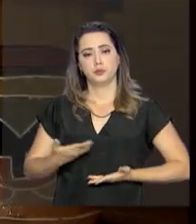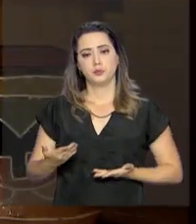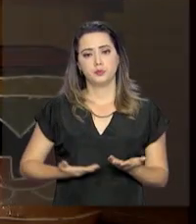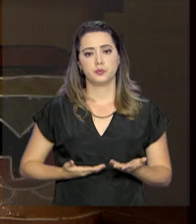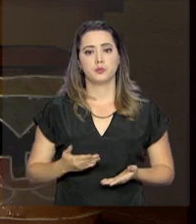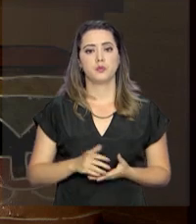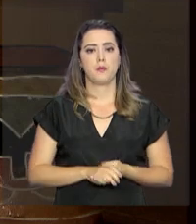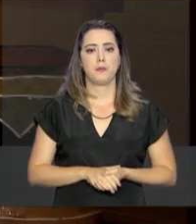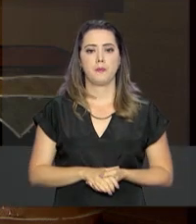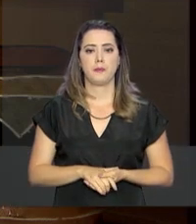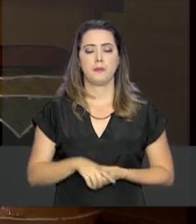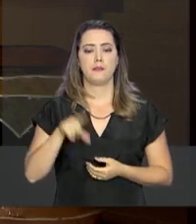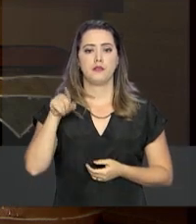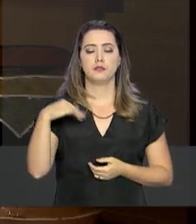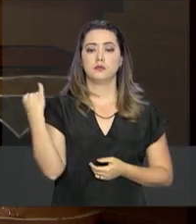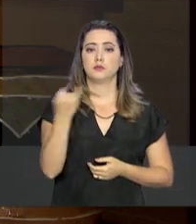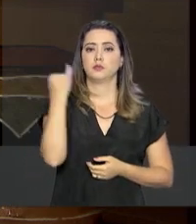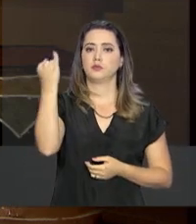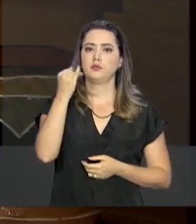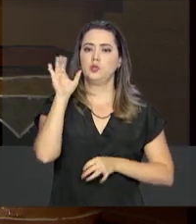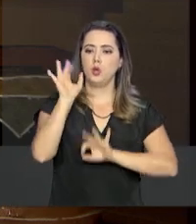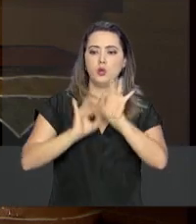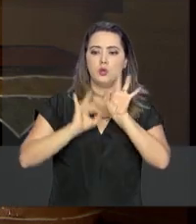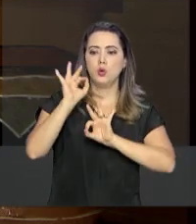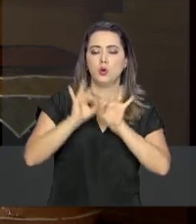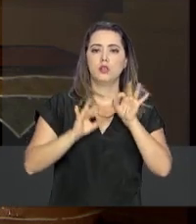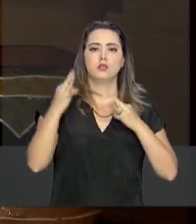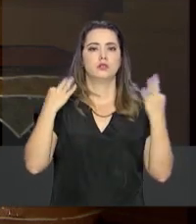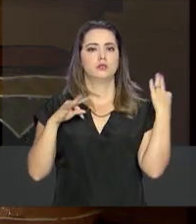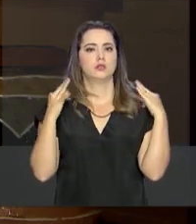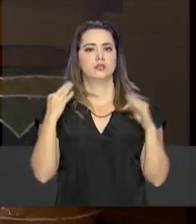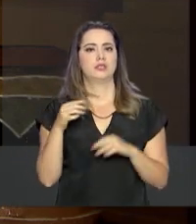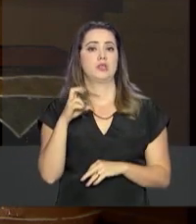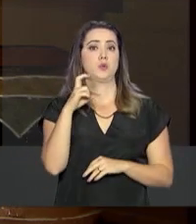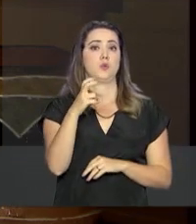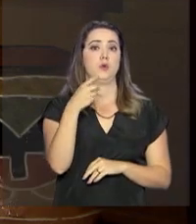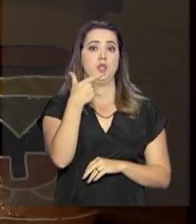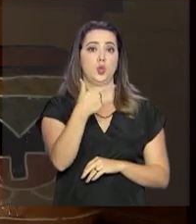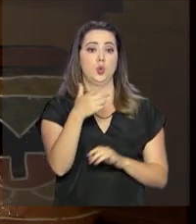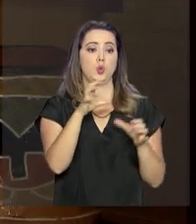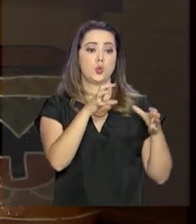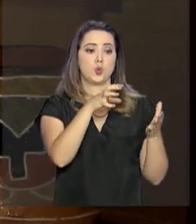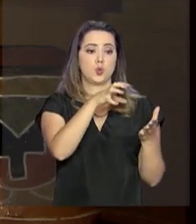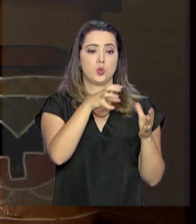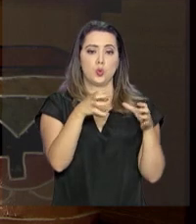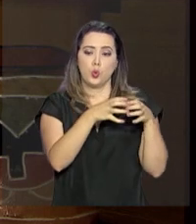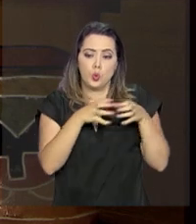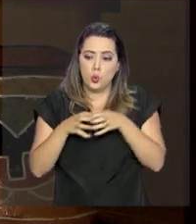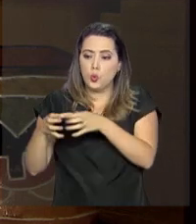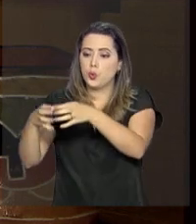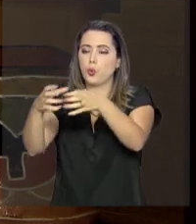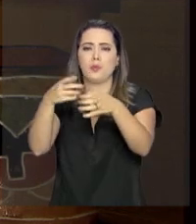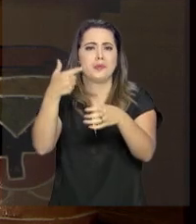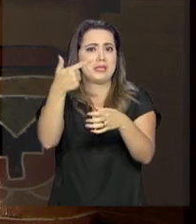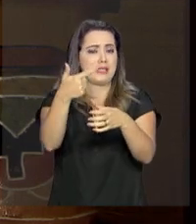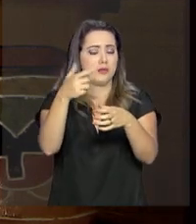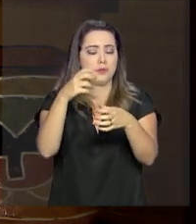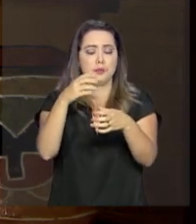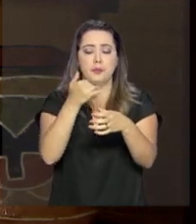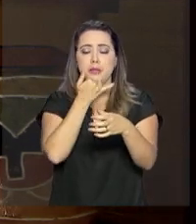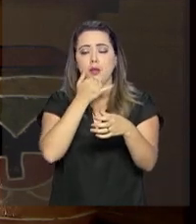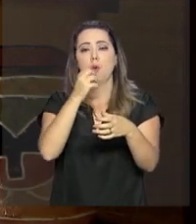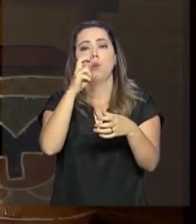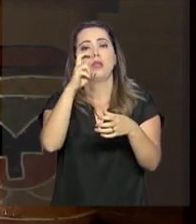é importante organizar o turismo nas 52 setores da economia e o cadastro é uma das formas de fazer